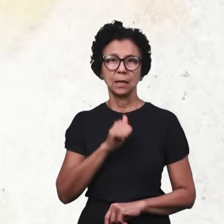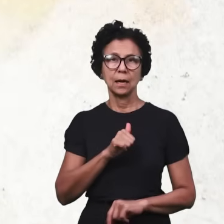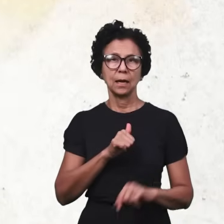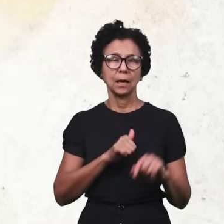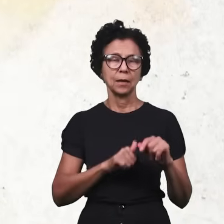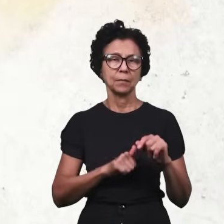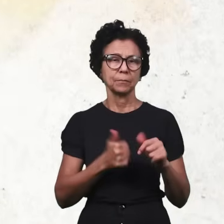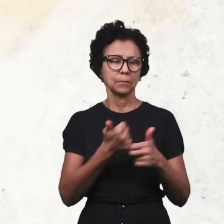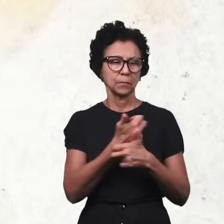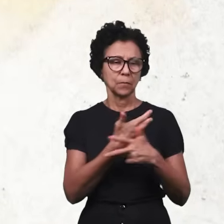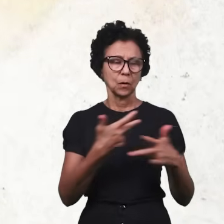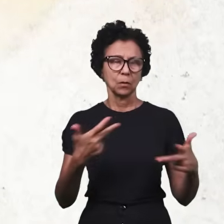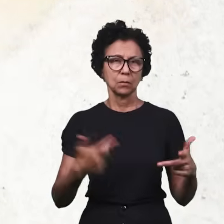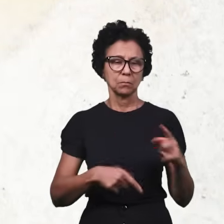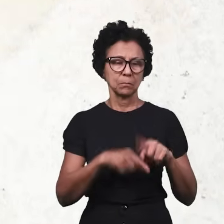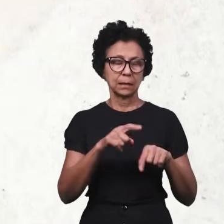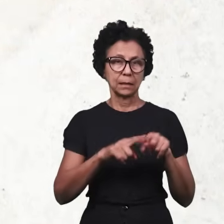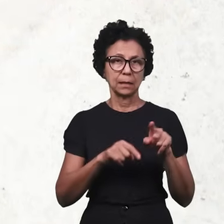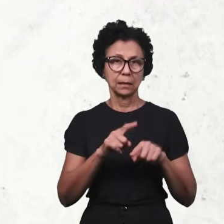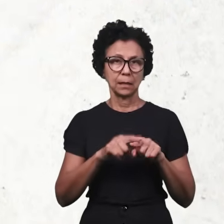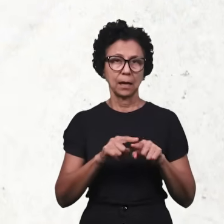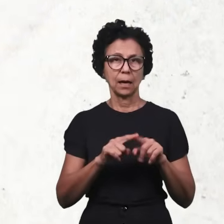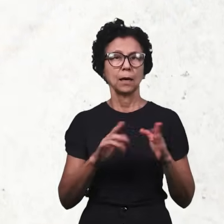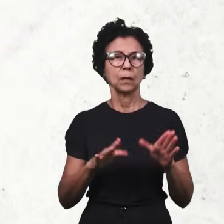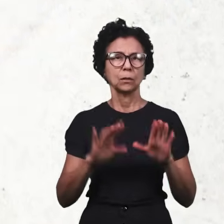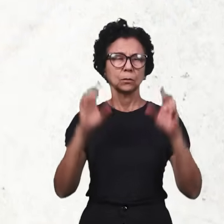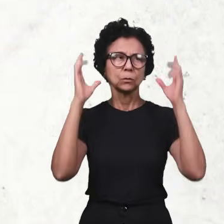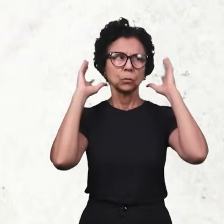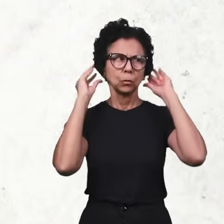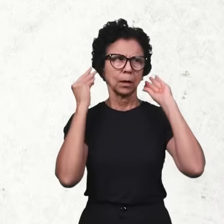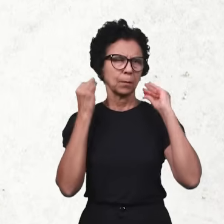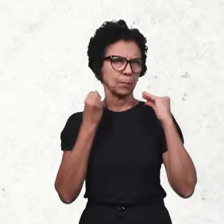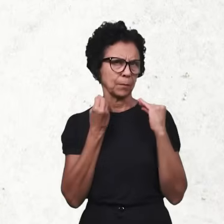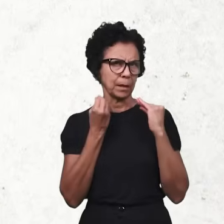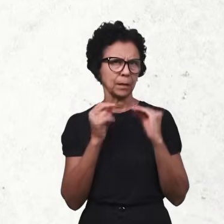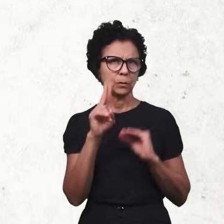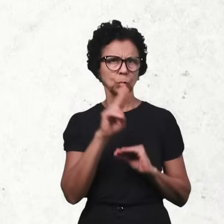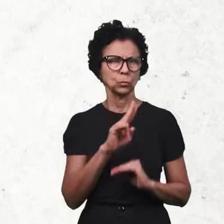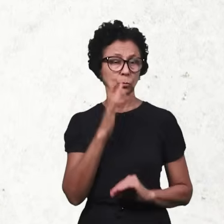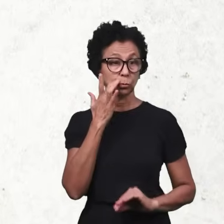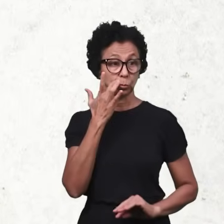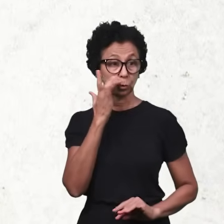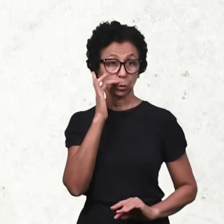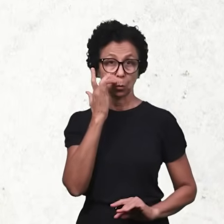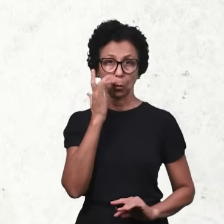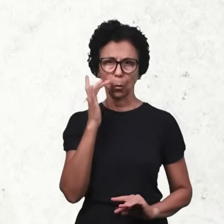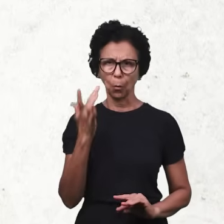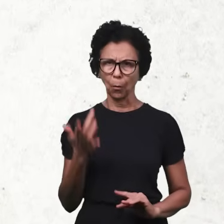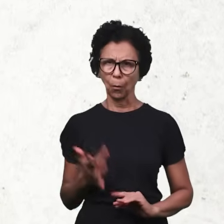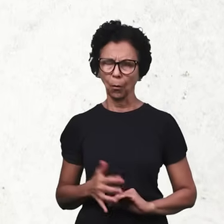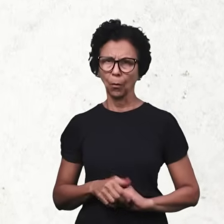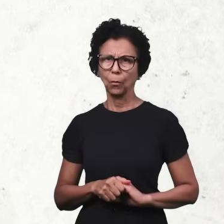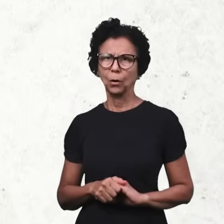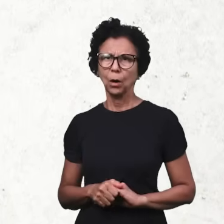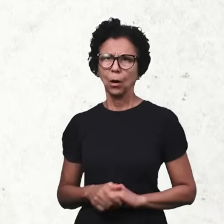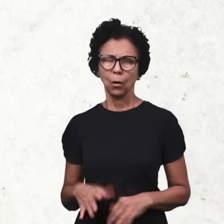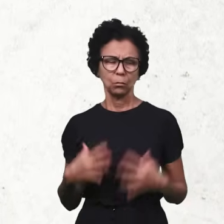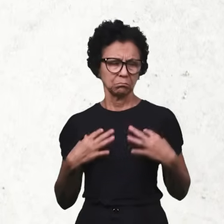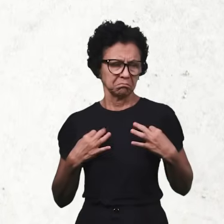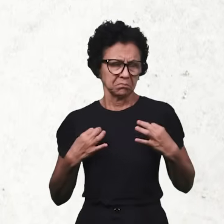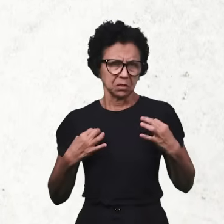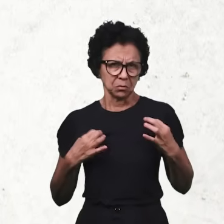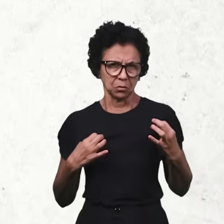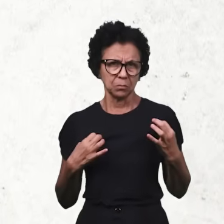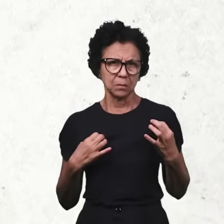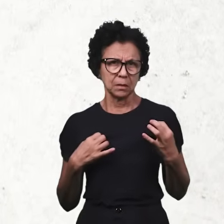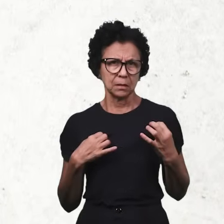não seja o exterior, no frisado dos cabelos, no uso de joias de ouro, na